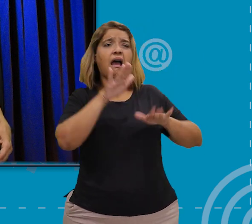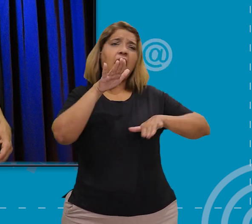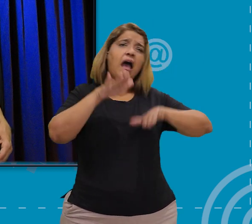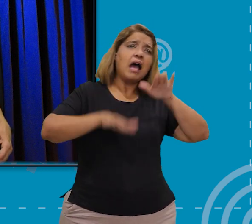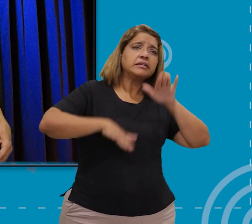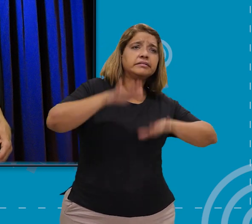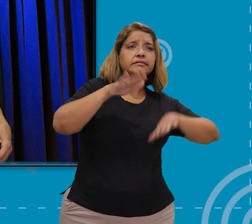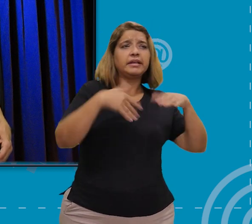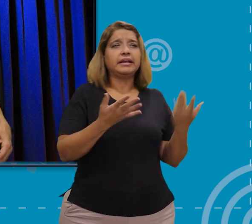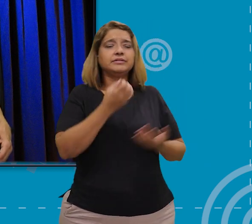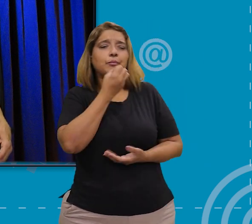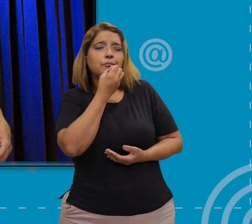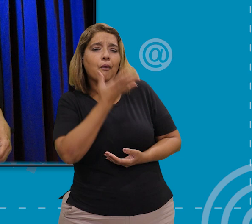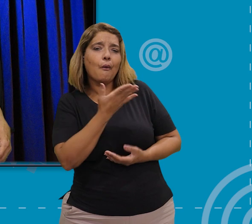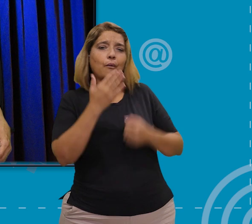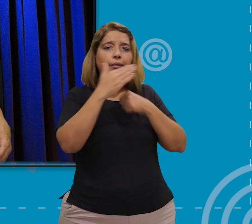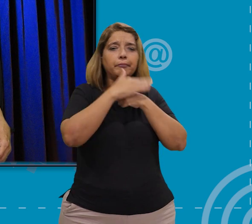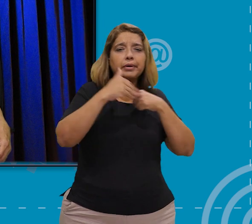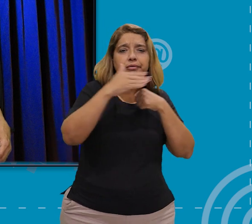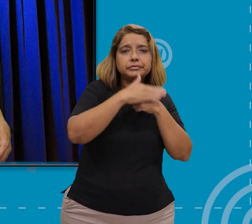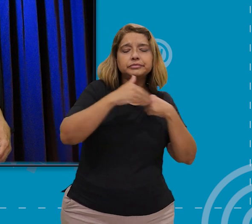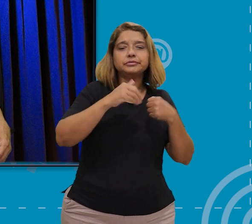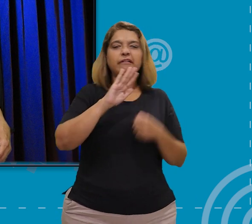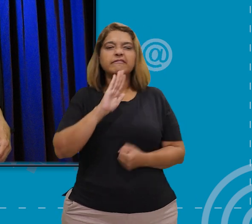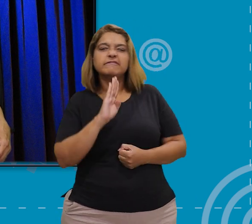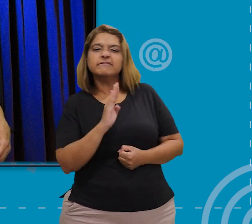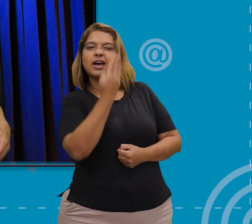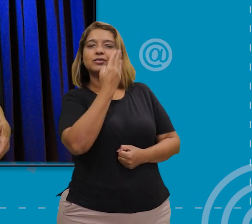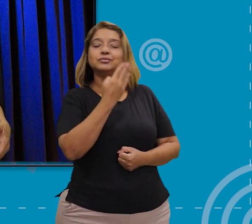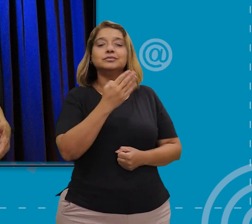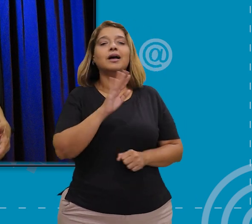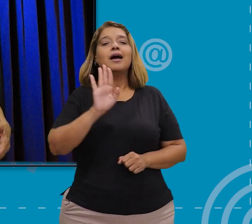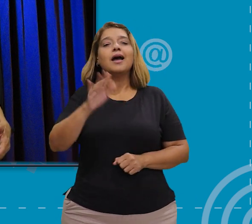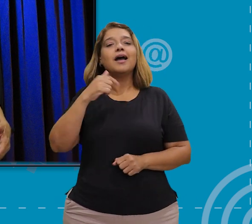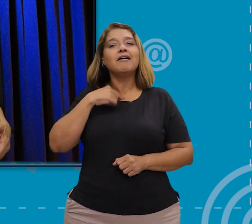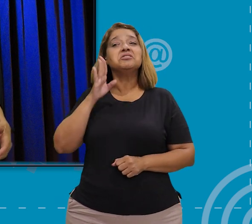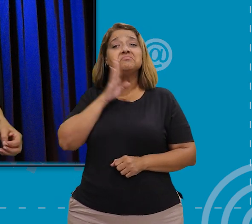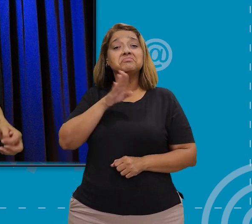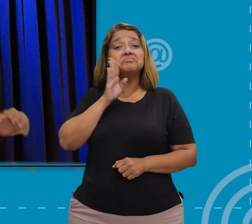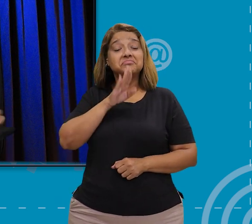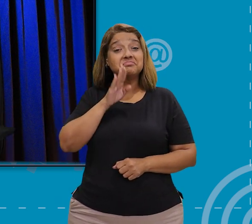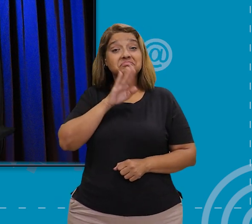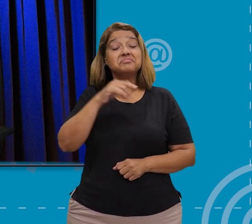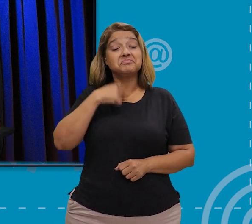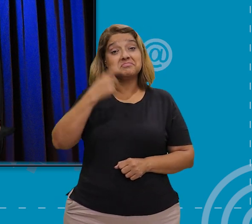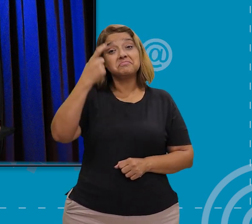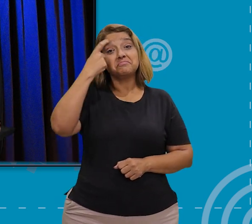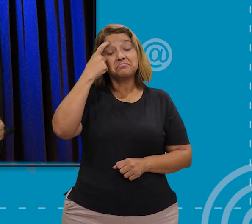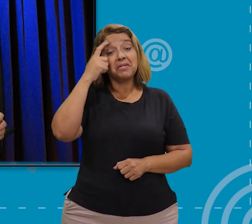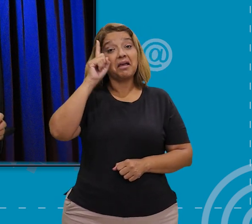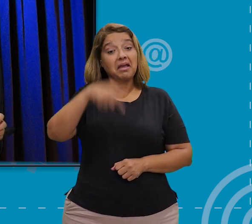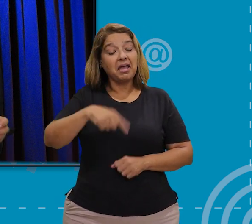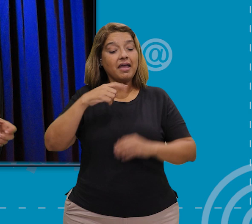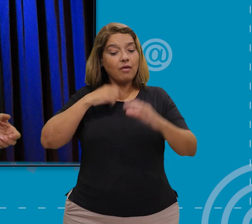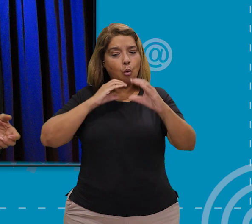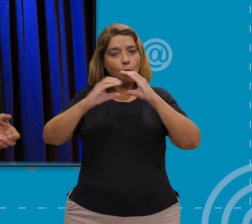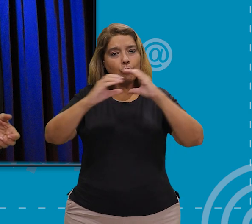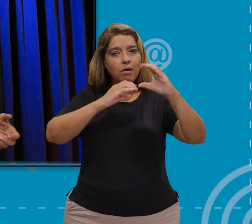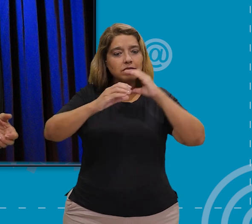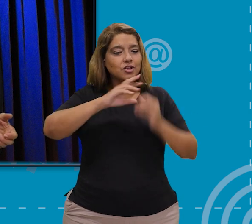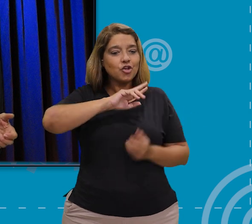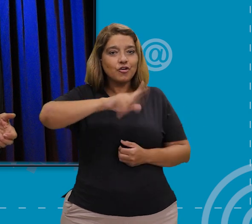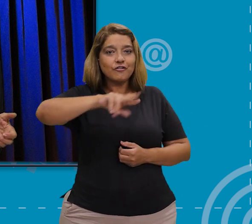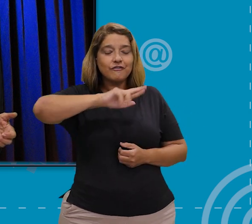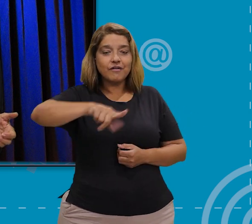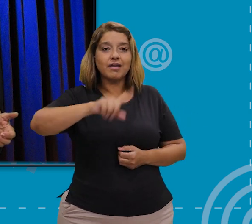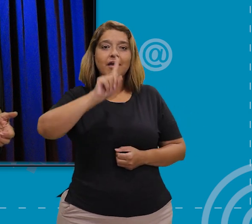bonzinho, mansinho de fala sua, né? E eu achei muito legal porque eu tive a oportunidade de dizer que comunicação não violenta não é falar